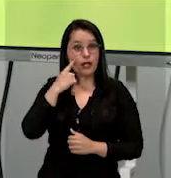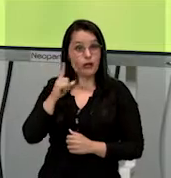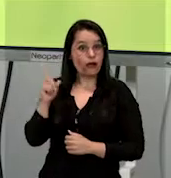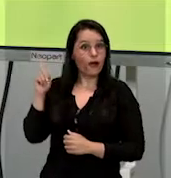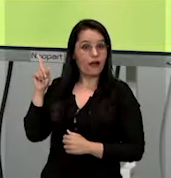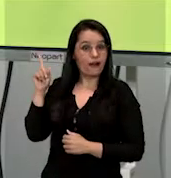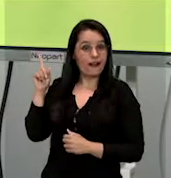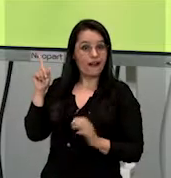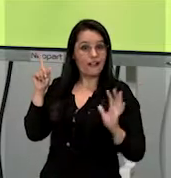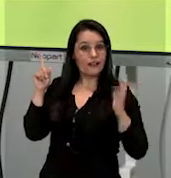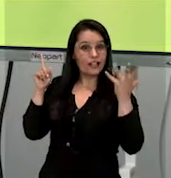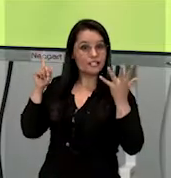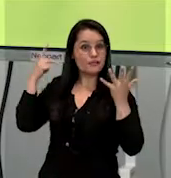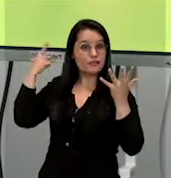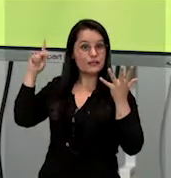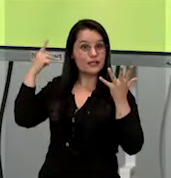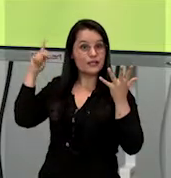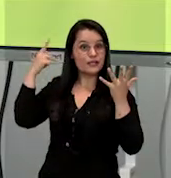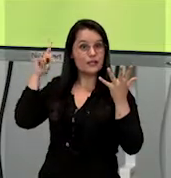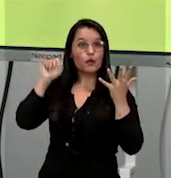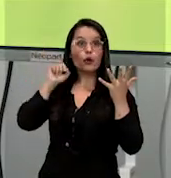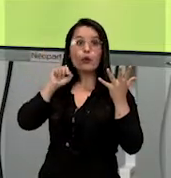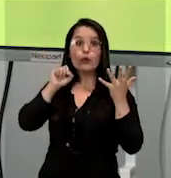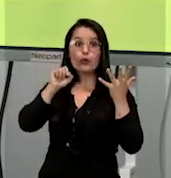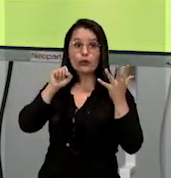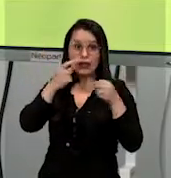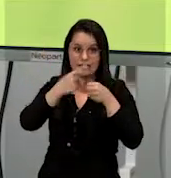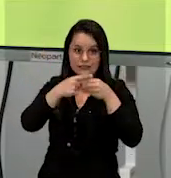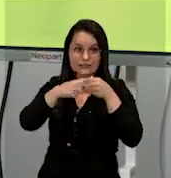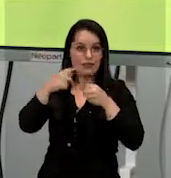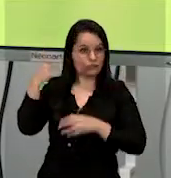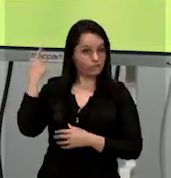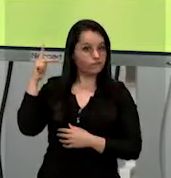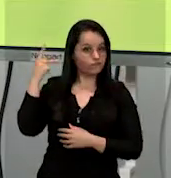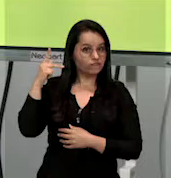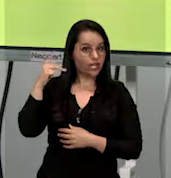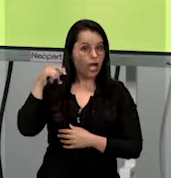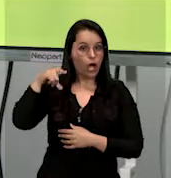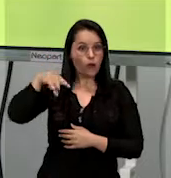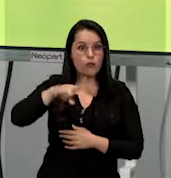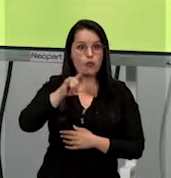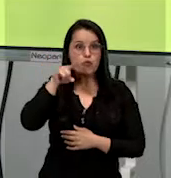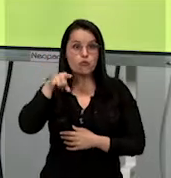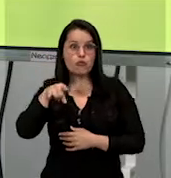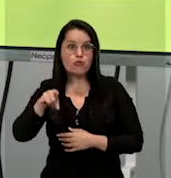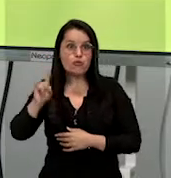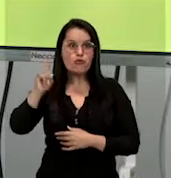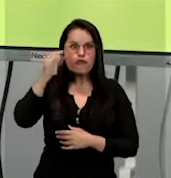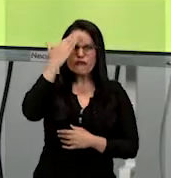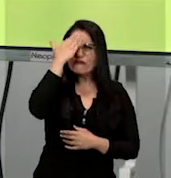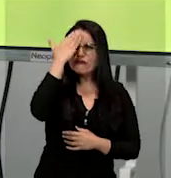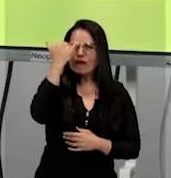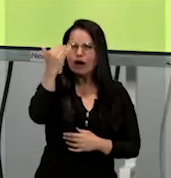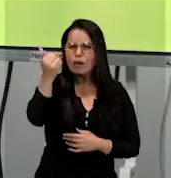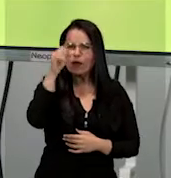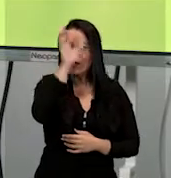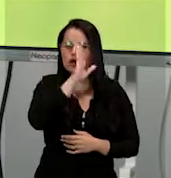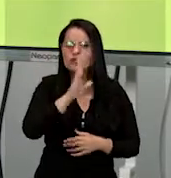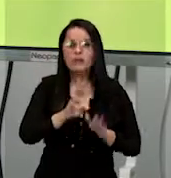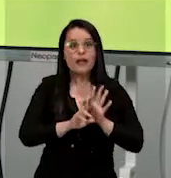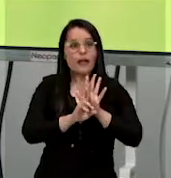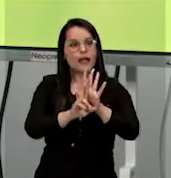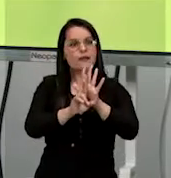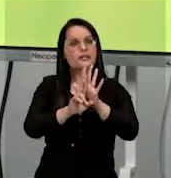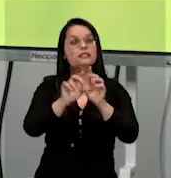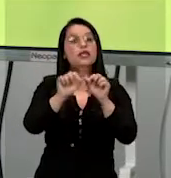Agora, o Festival de Parintins, que é o festival do Bumba Meu Boi mais famoso do Brasil. Ele representa a